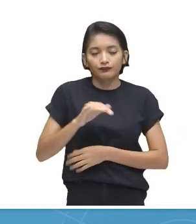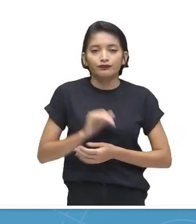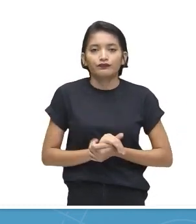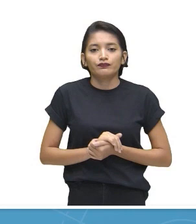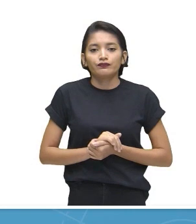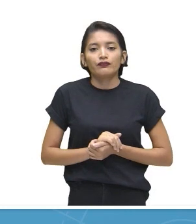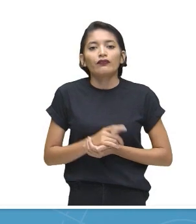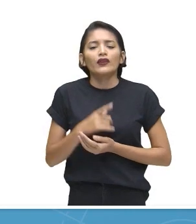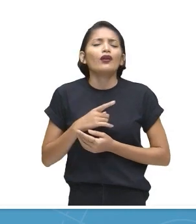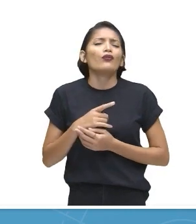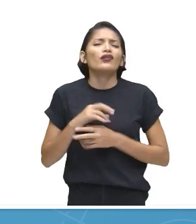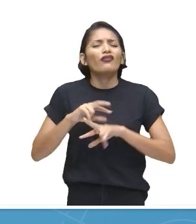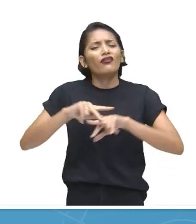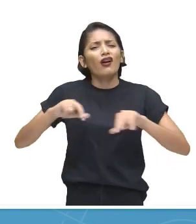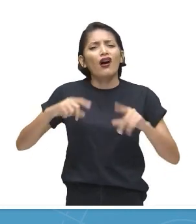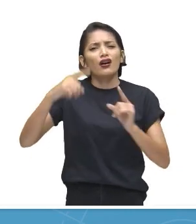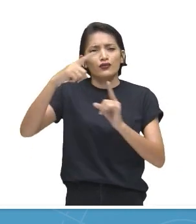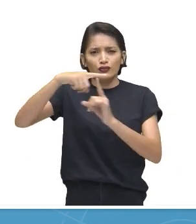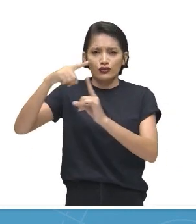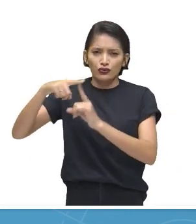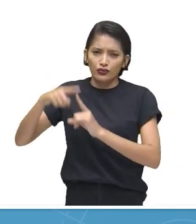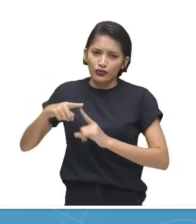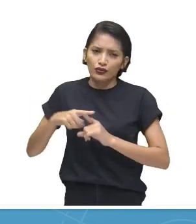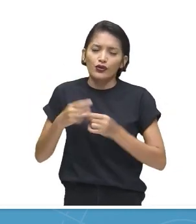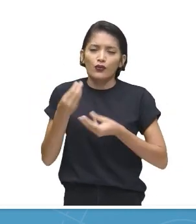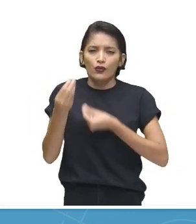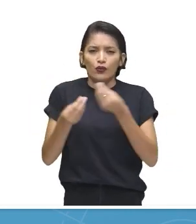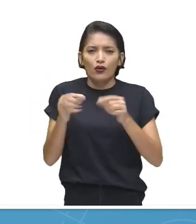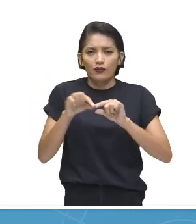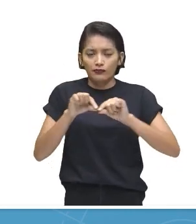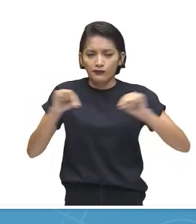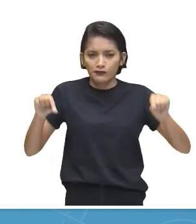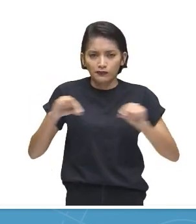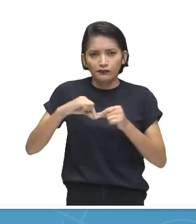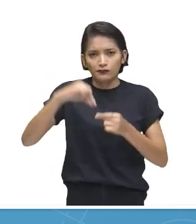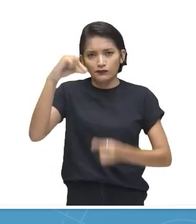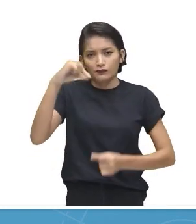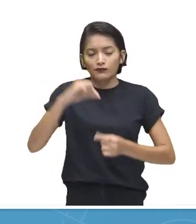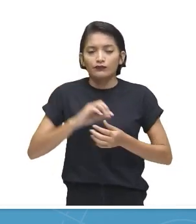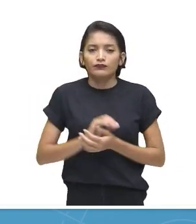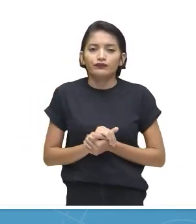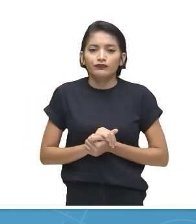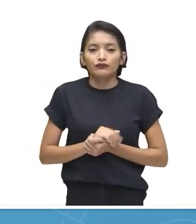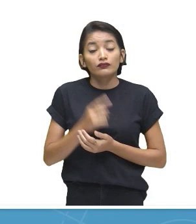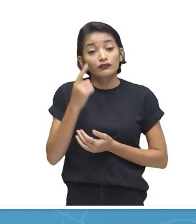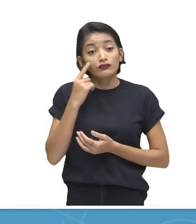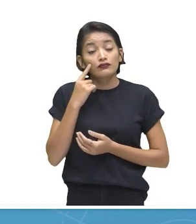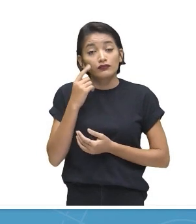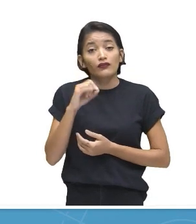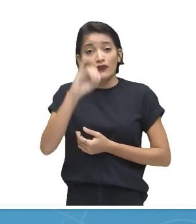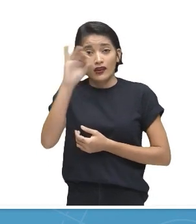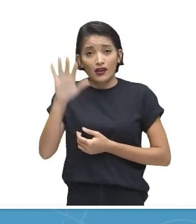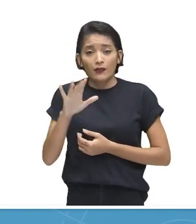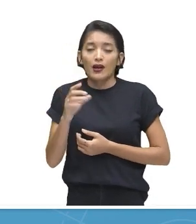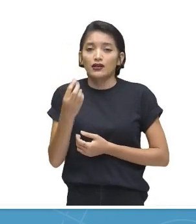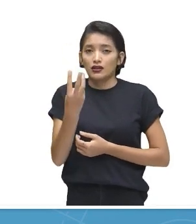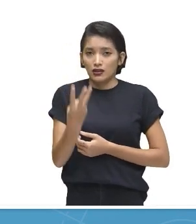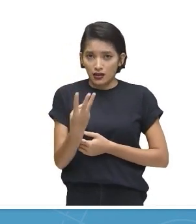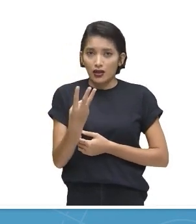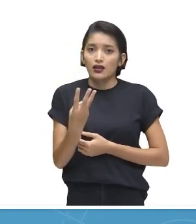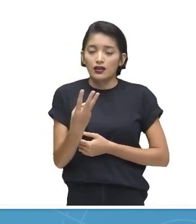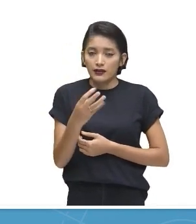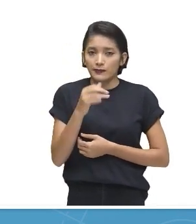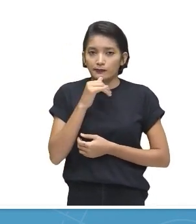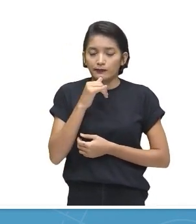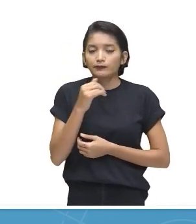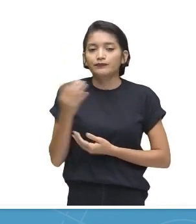existem formas da gente medir aí essa matéria, né? Seja a sua massa ou volume. Vocês estão vendo aí na imagem 3 exemplos, né? Nós